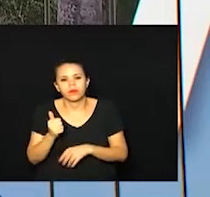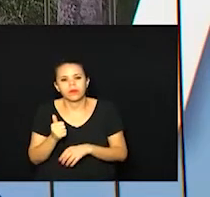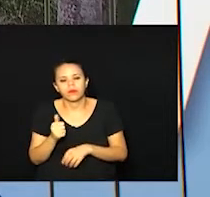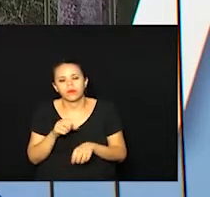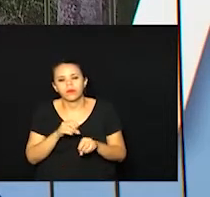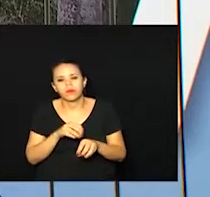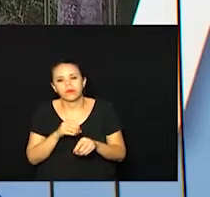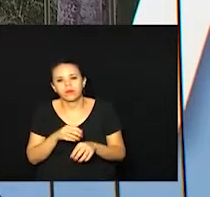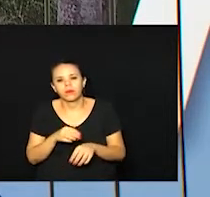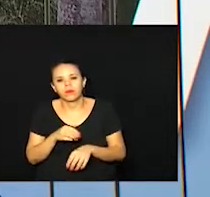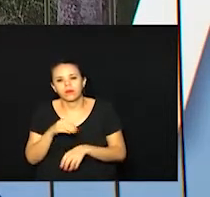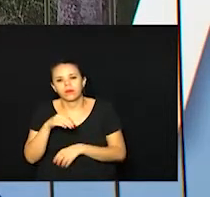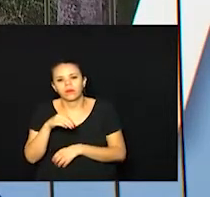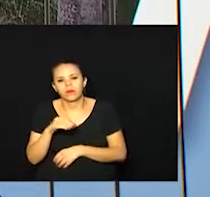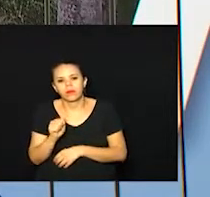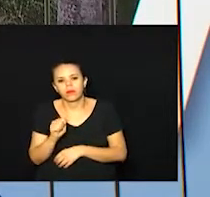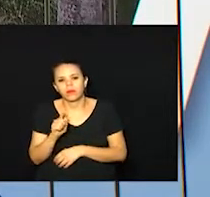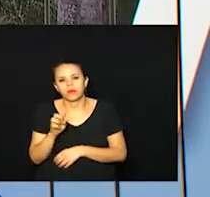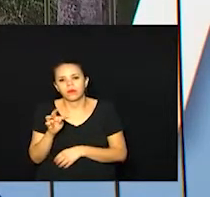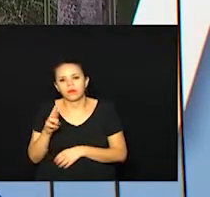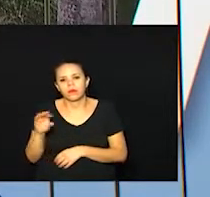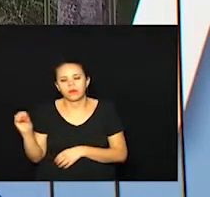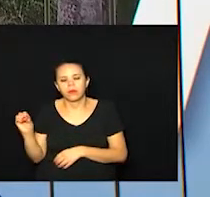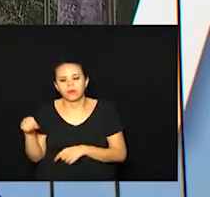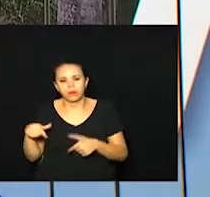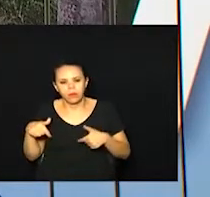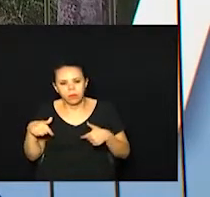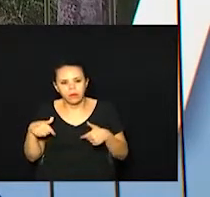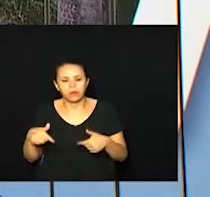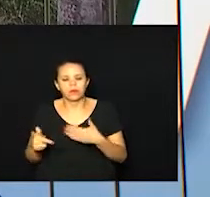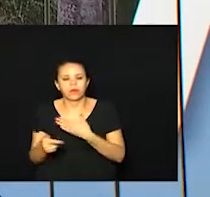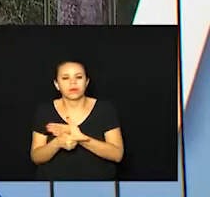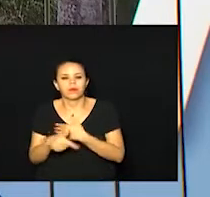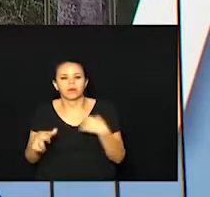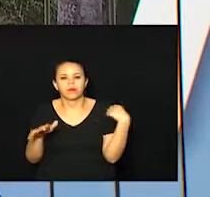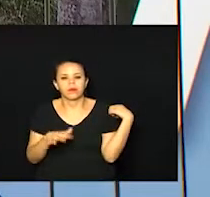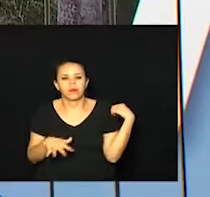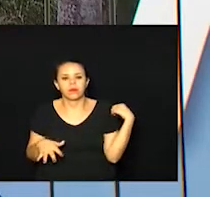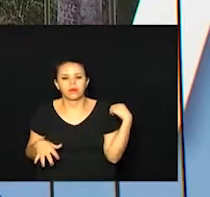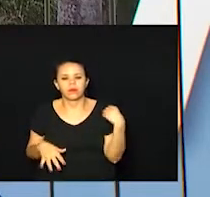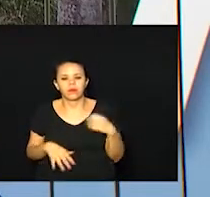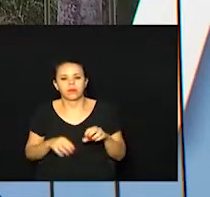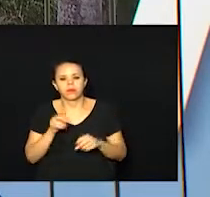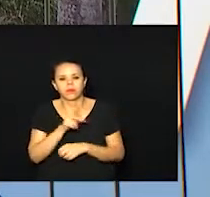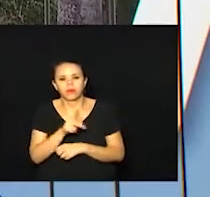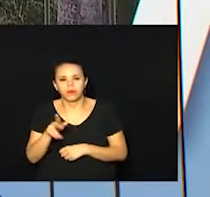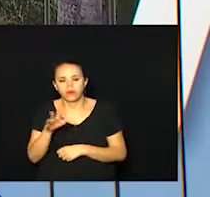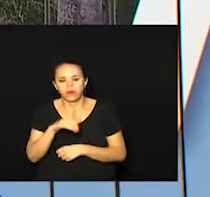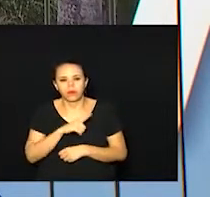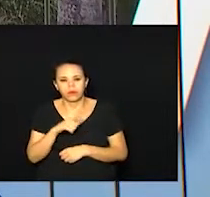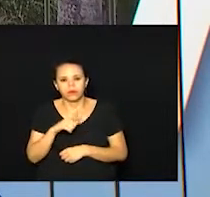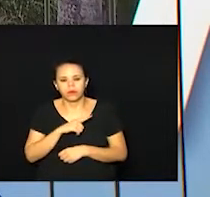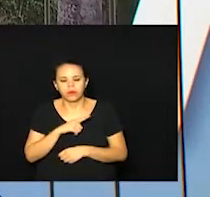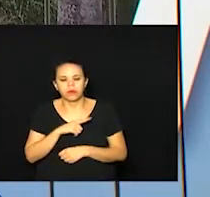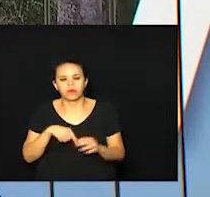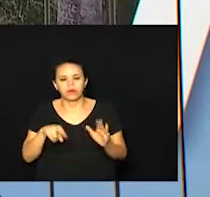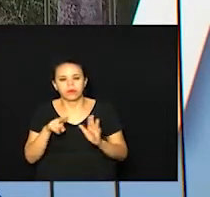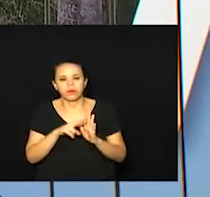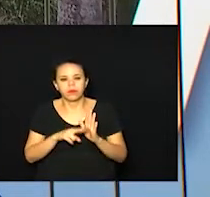do magistério, porque elas desempenham um papel docente e há